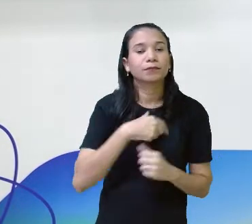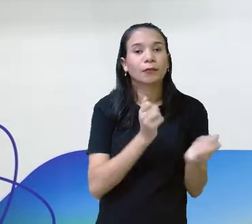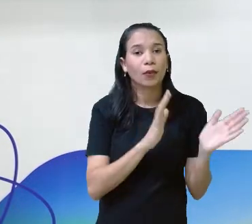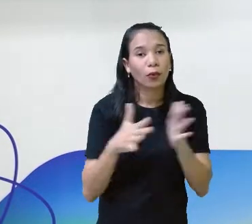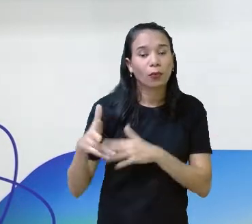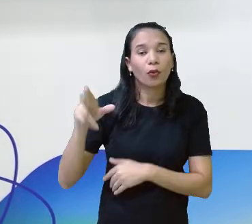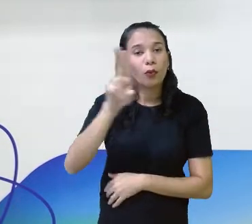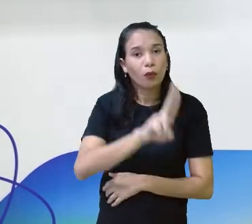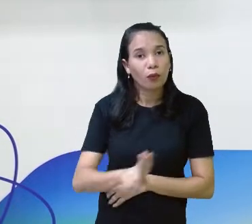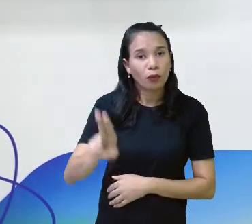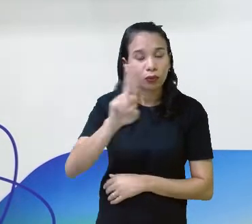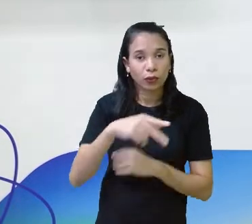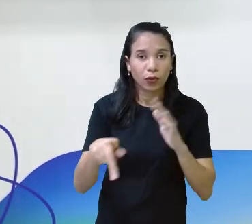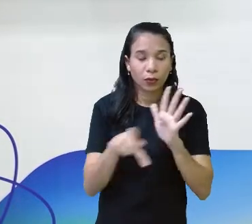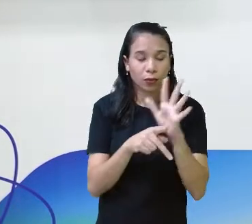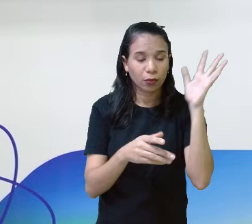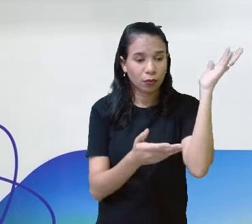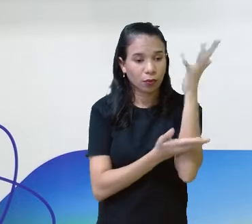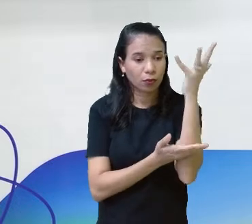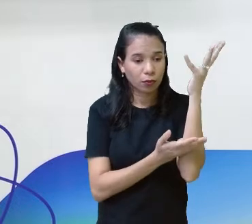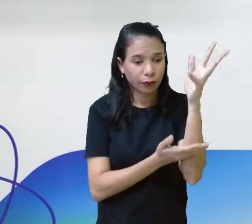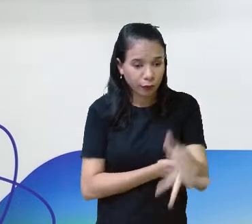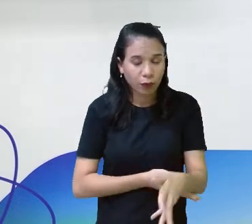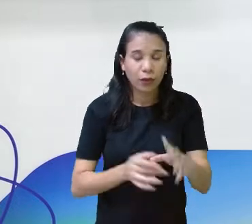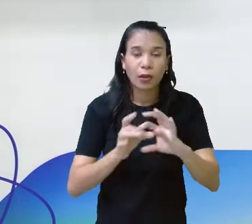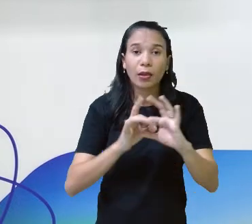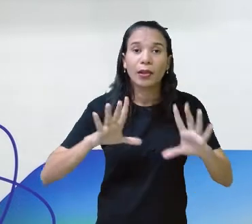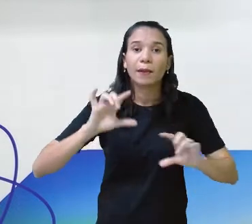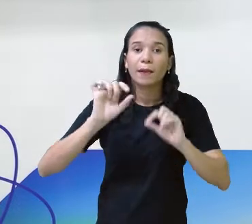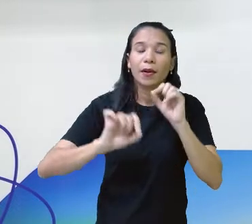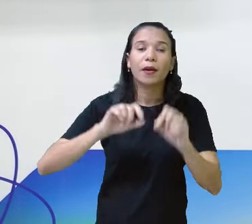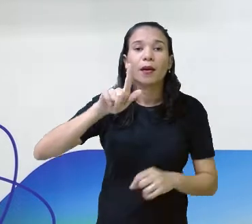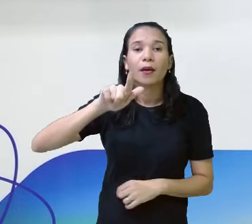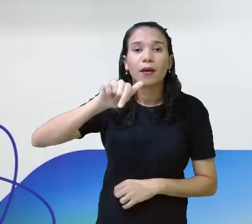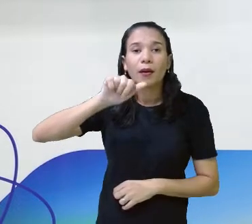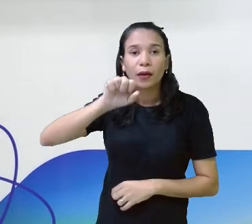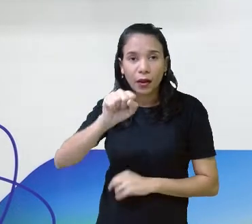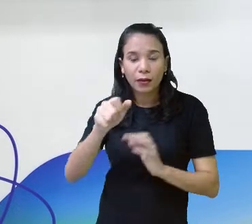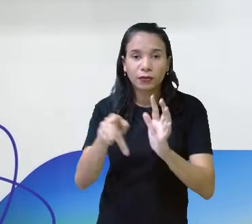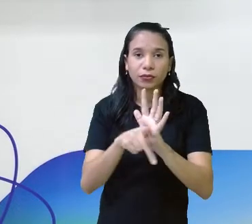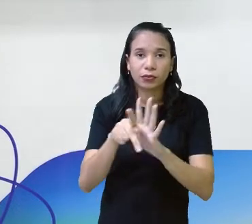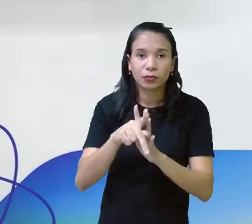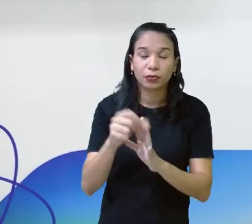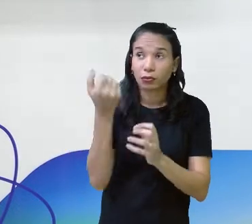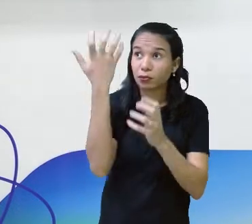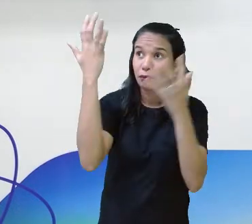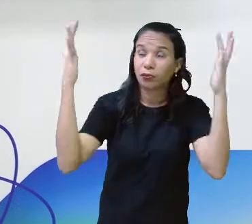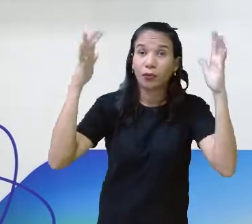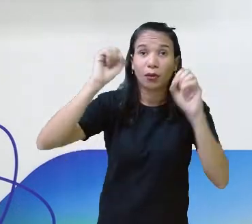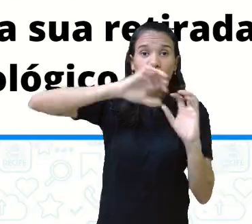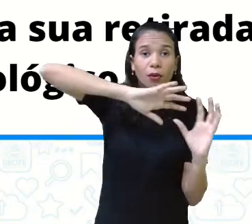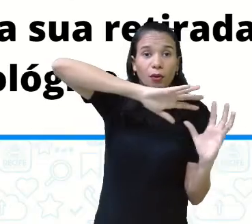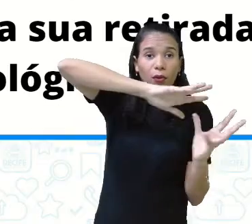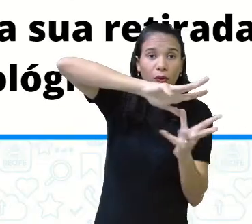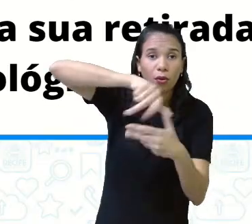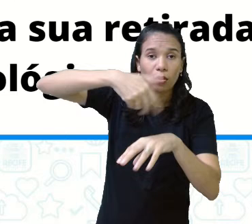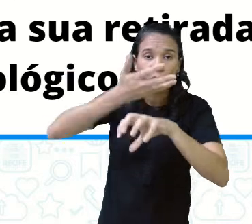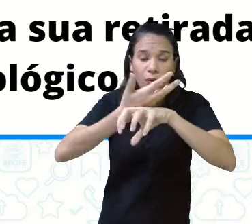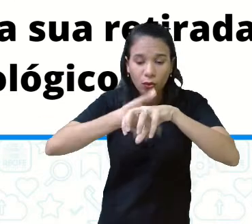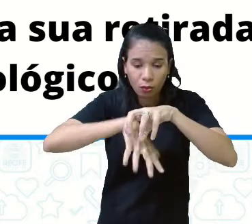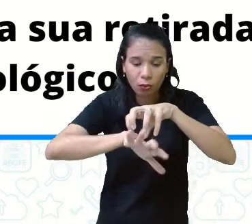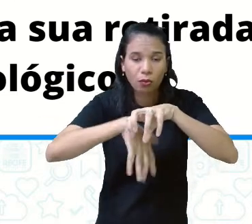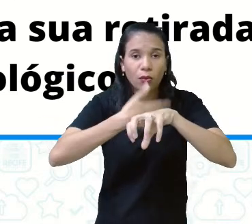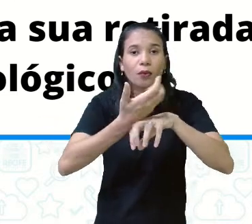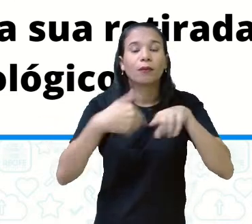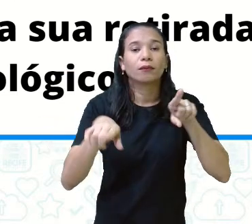processos utilizados no desmatamento, liberam o gás carbônico na atmosfera. As árvores também contribuem com o